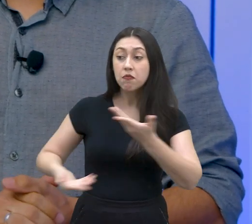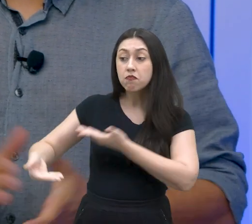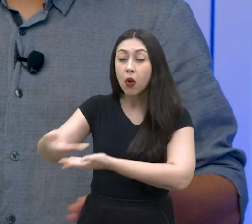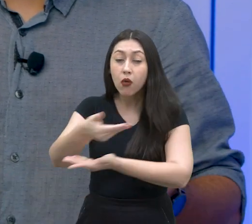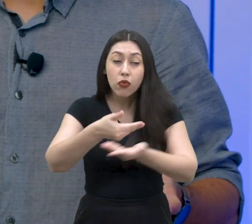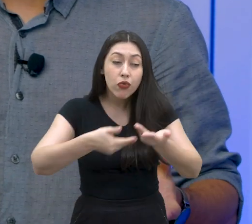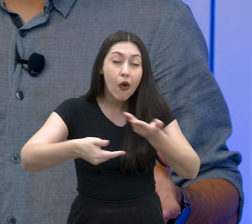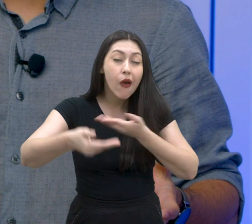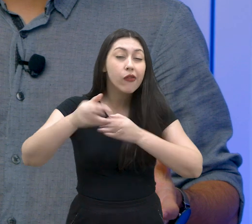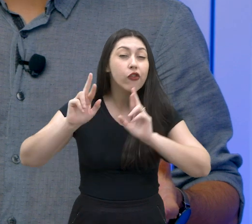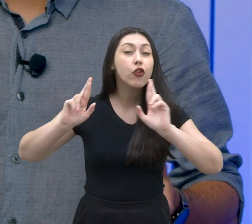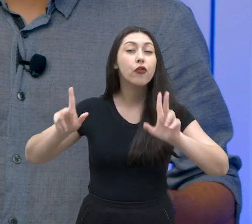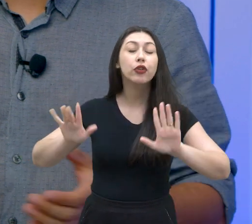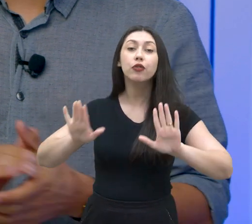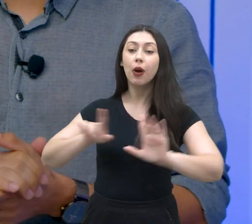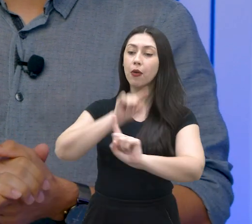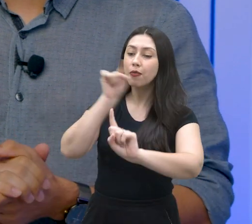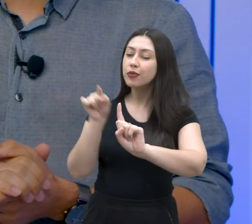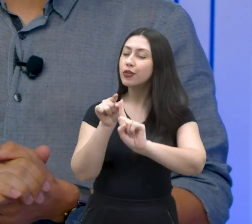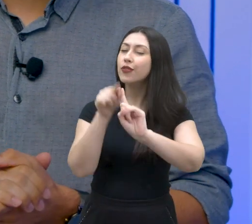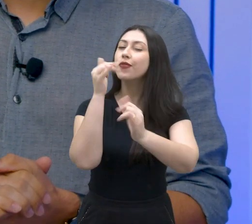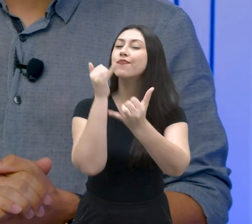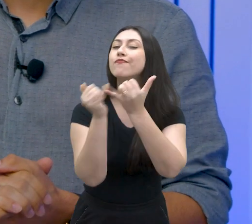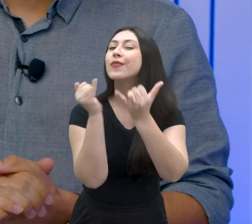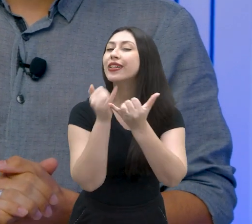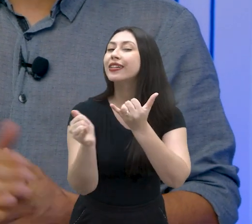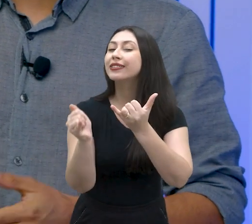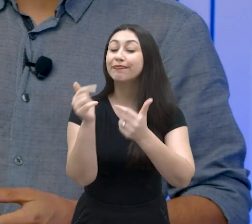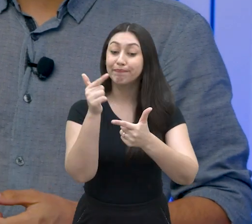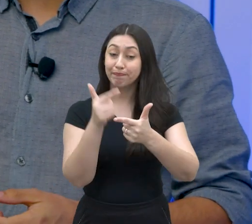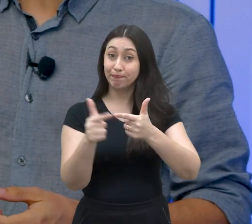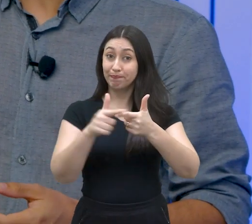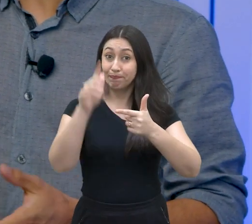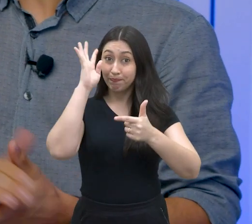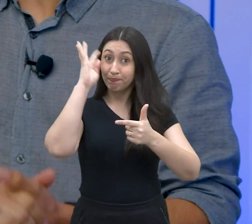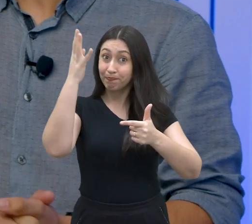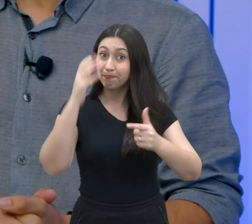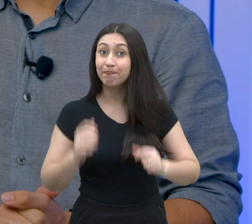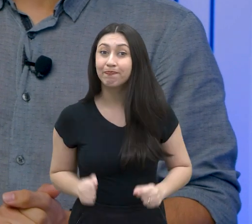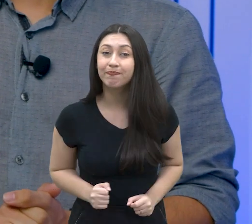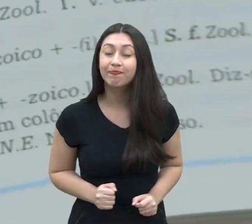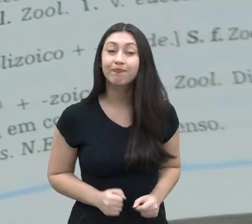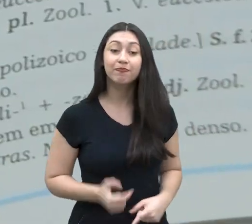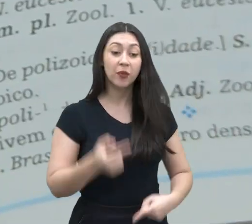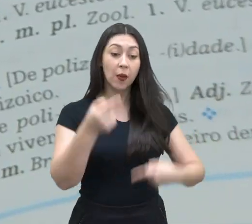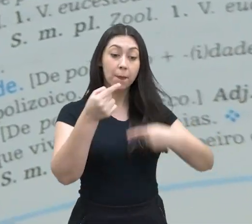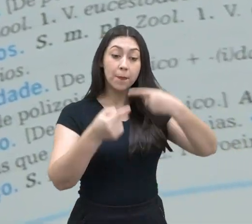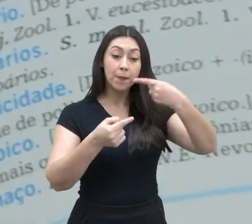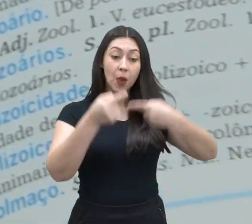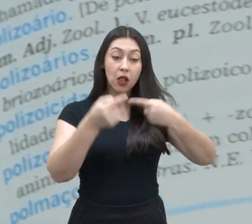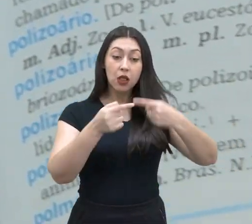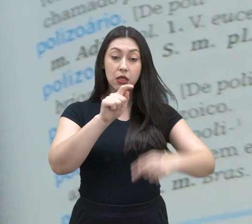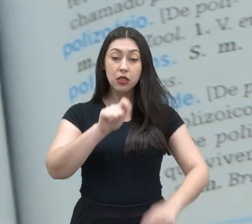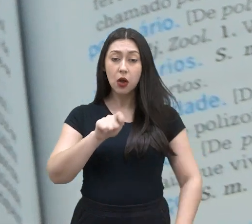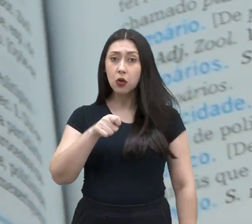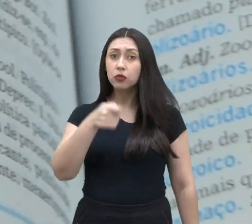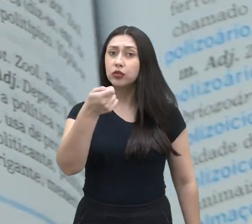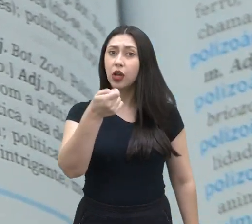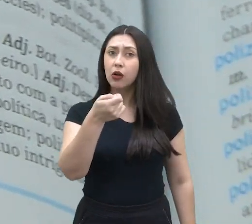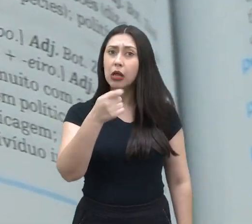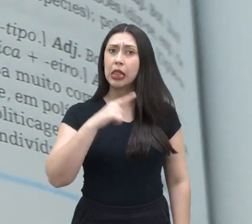dinâmicas distintas, mas objetivos semelhantes: a resolução de conflitos. Política é uma